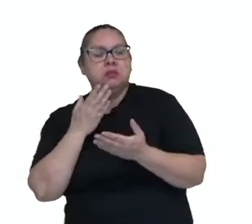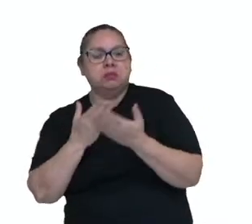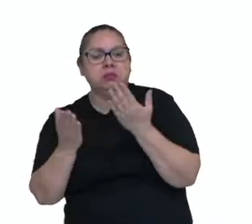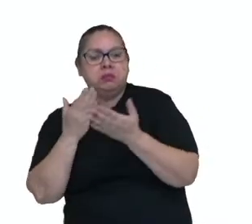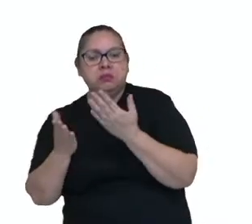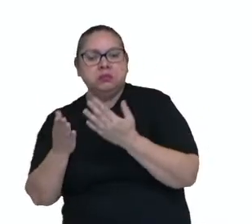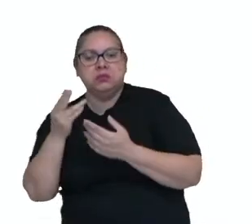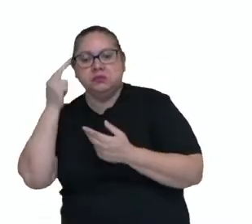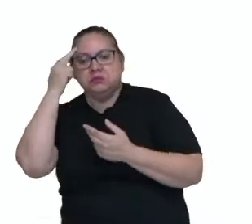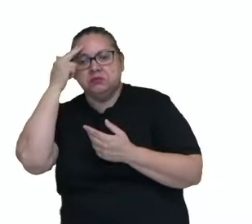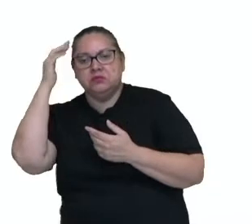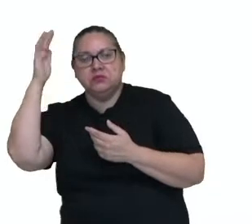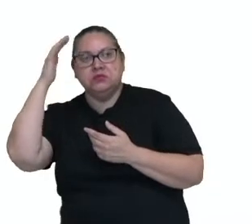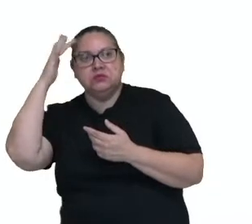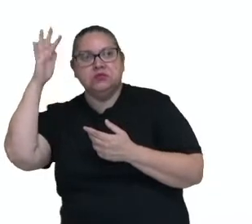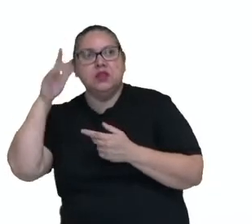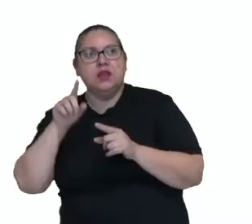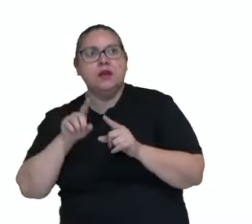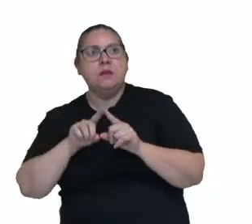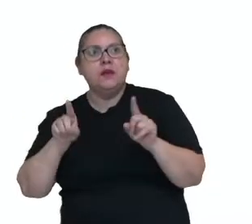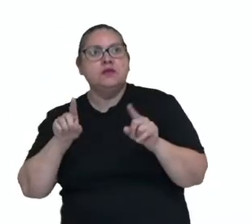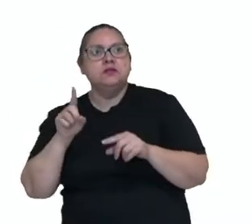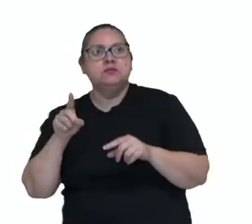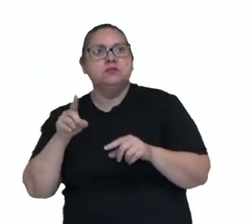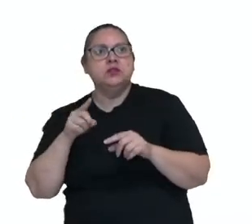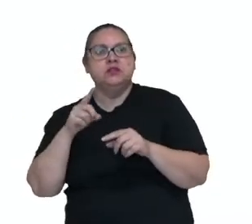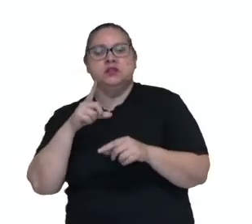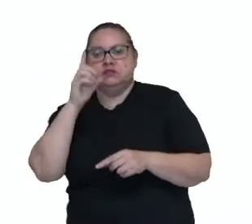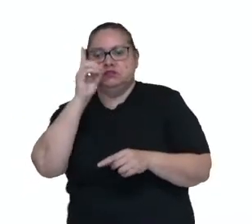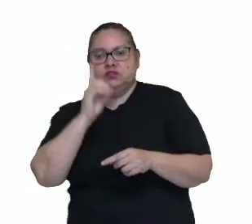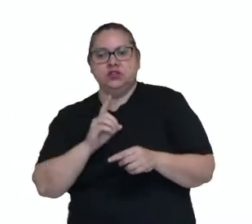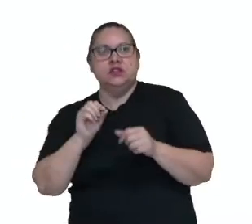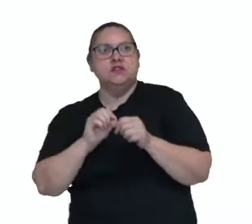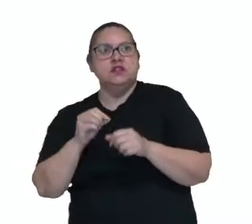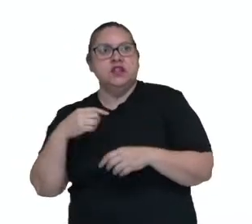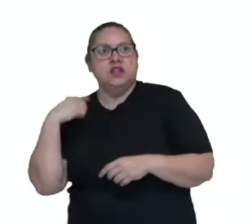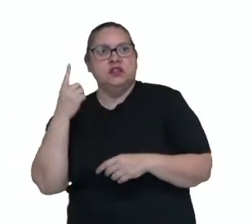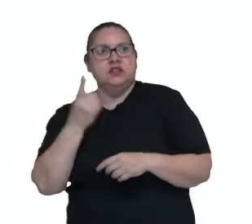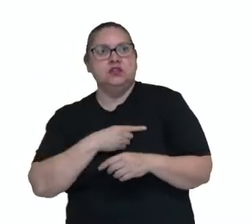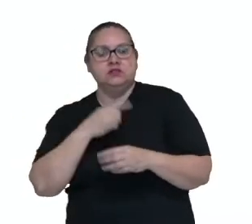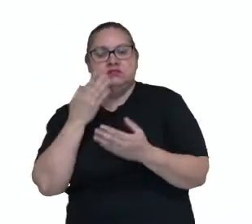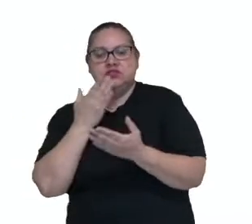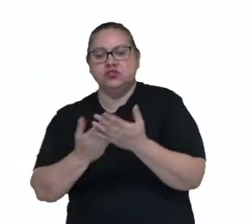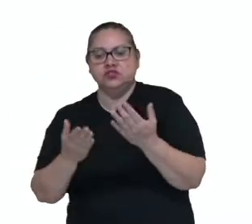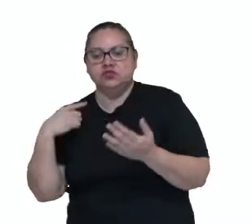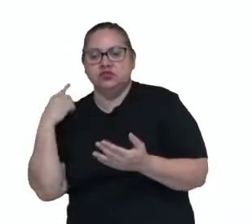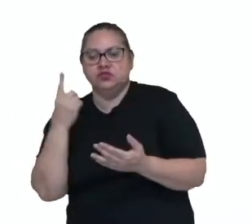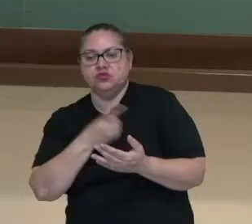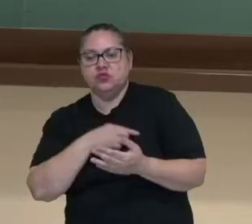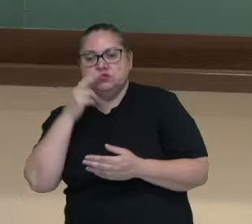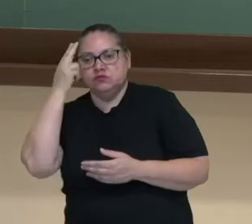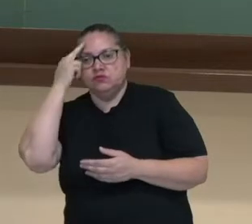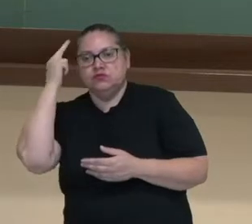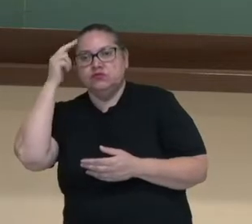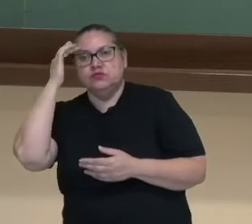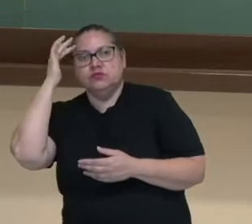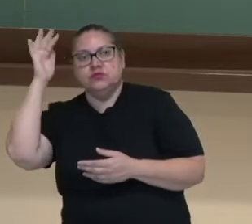dos seus sonhos. Mas você não tem o direito de fazer a gente desistir dos nossos sonhos.